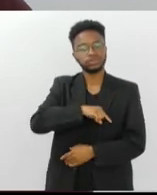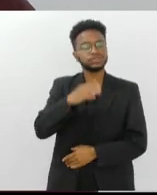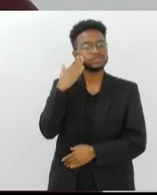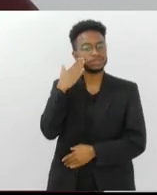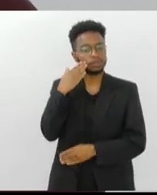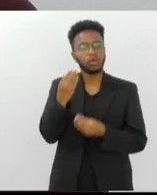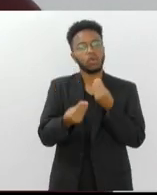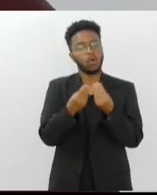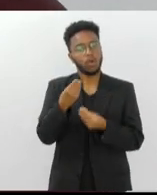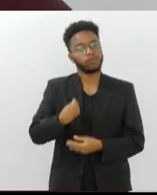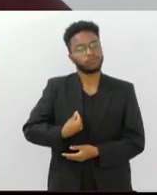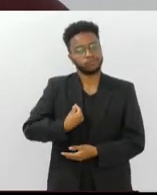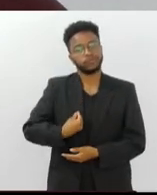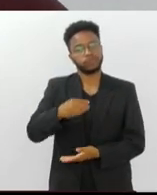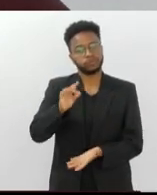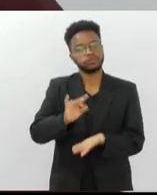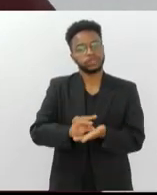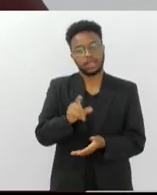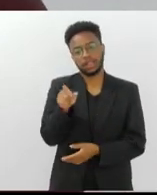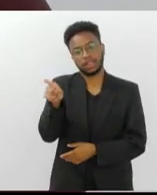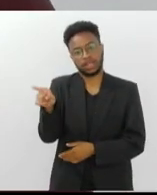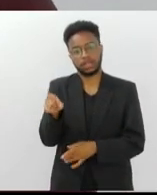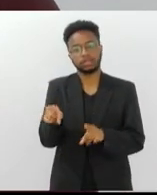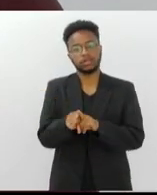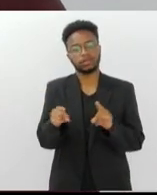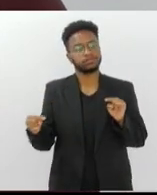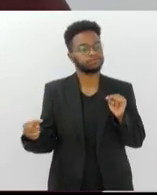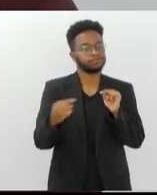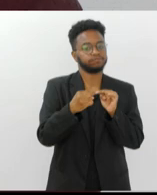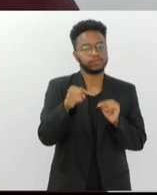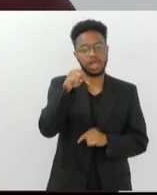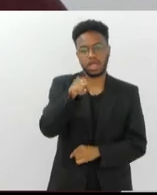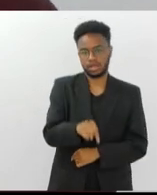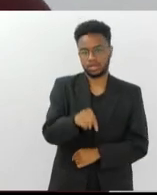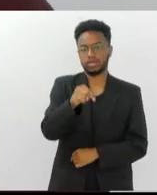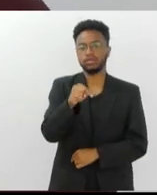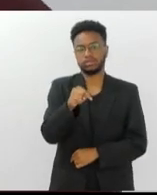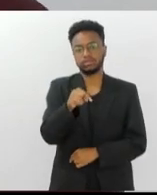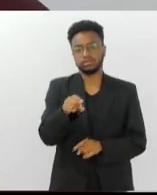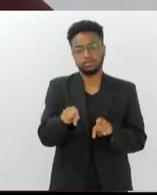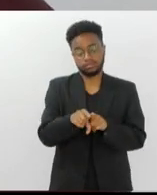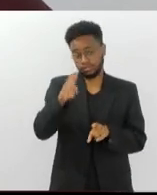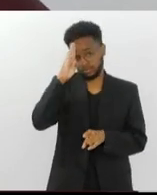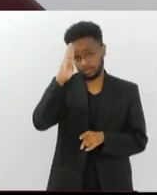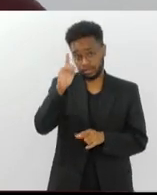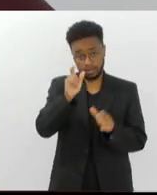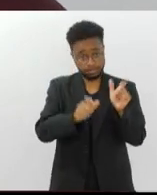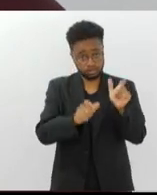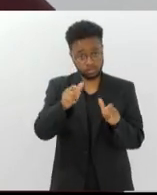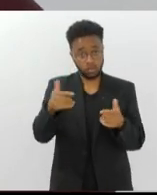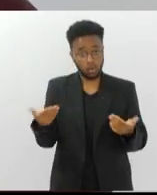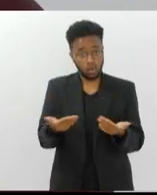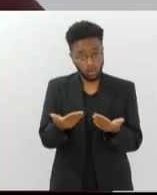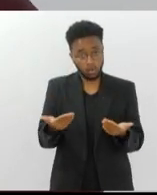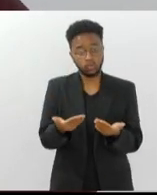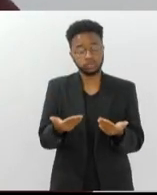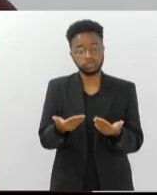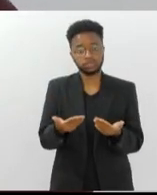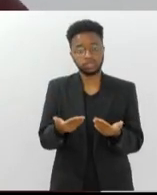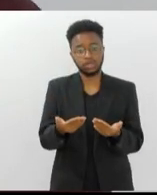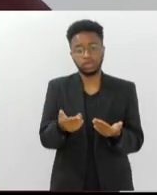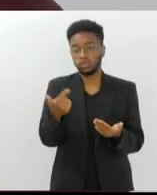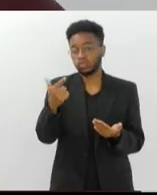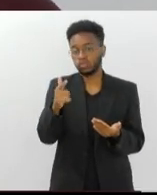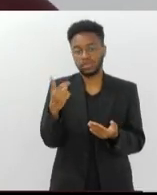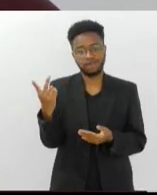que eles vivem lá, se relaciona muito com a realidade, especialmente desses trabalhadores que hoje estão cada vez mais